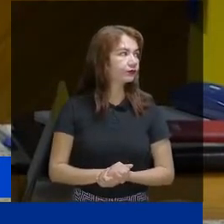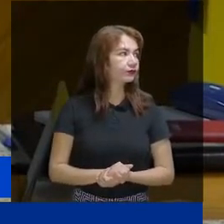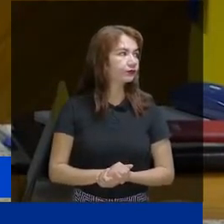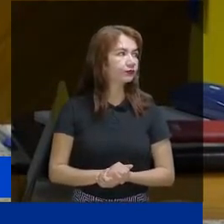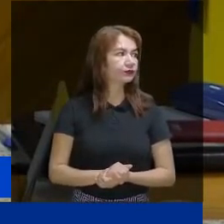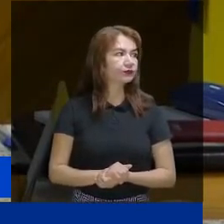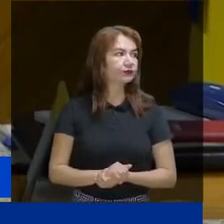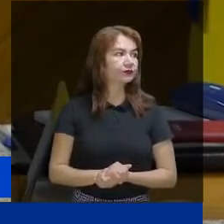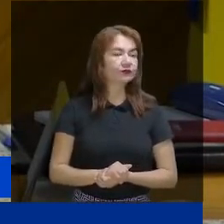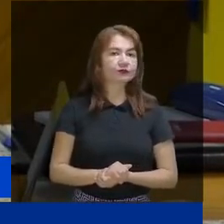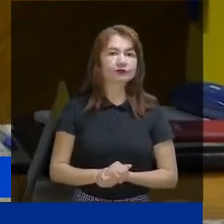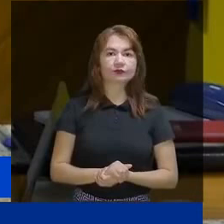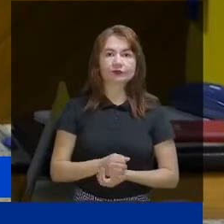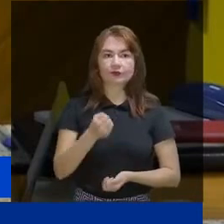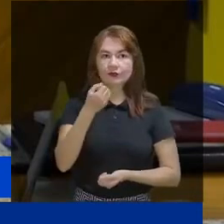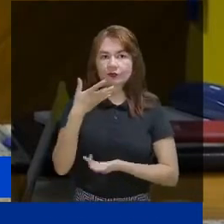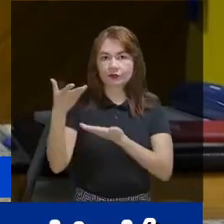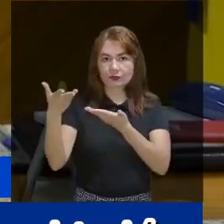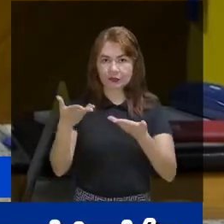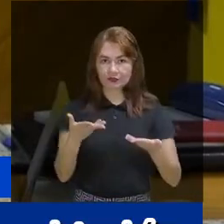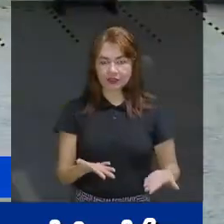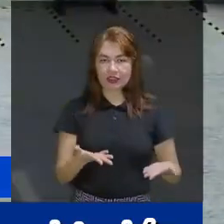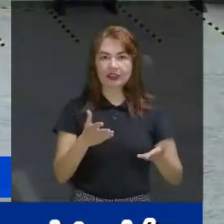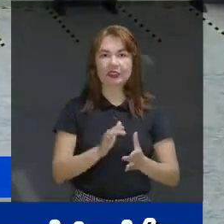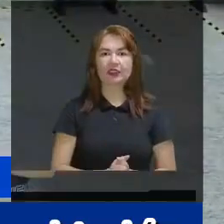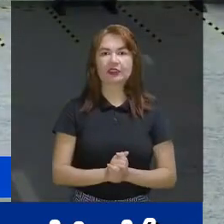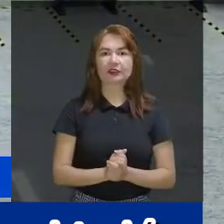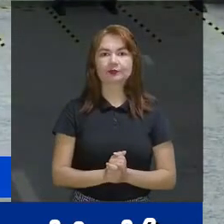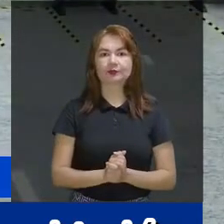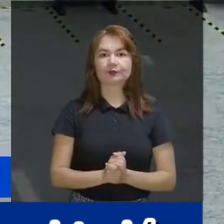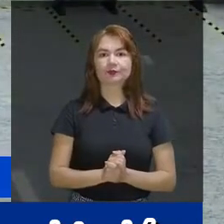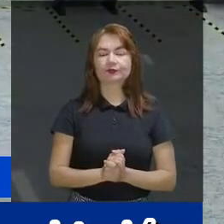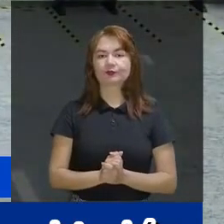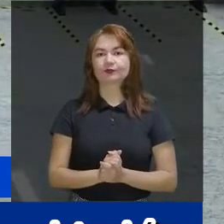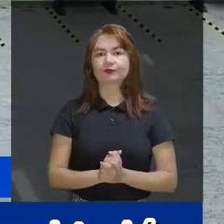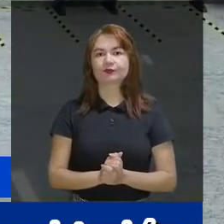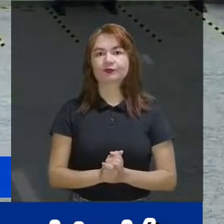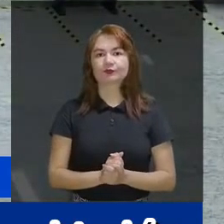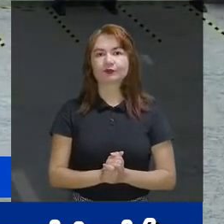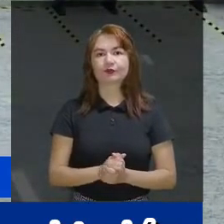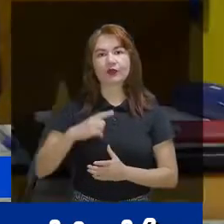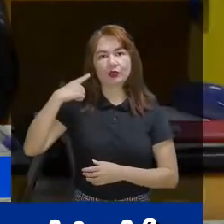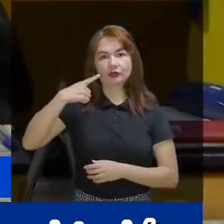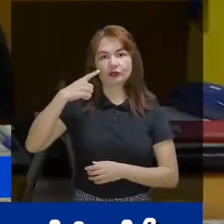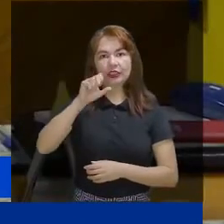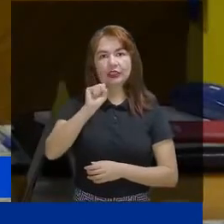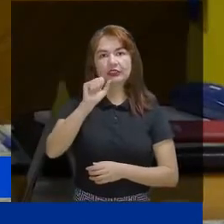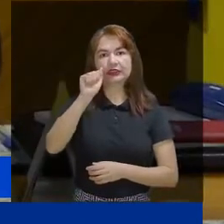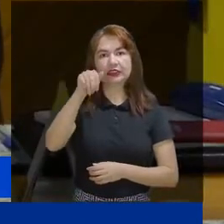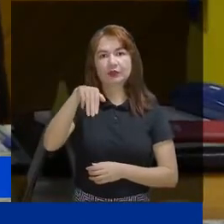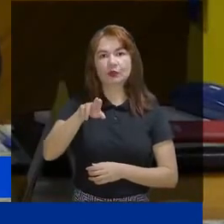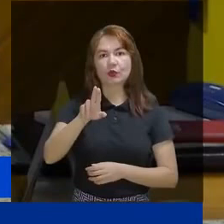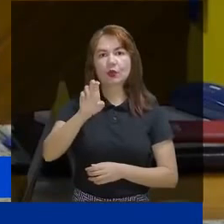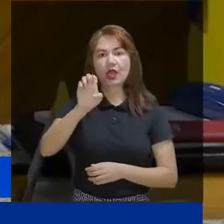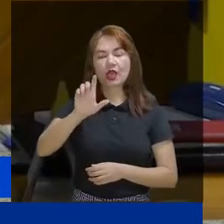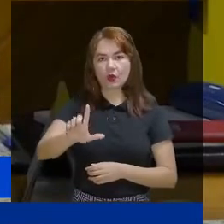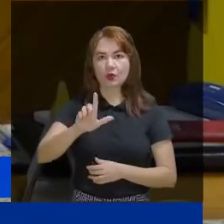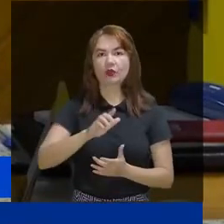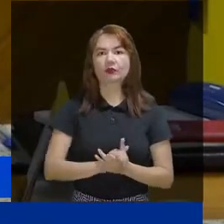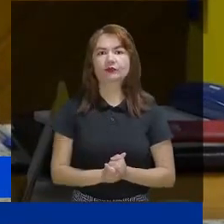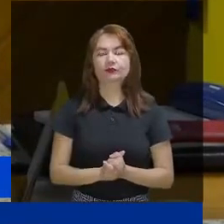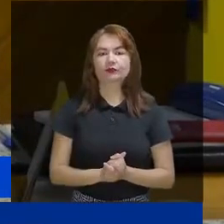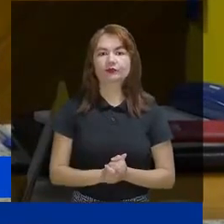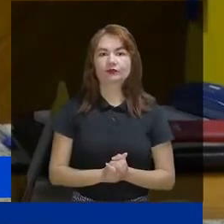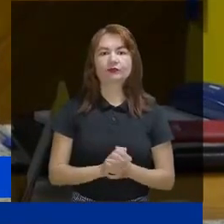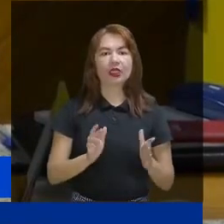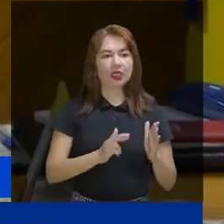Seja muito bem-vinda. A senhora sempre é imprescindível, é essencial, doutor Samuel, também a todos que nos acompanham. O ilustre relator, Foco